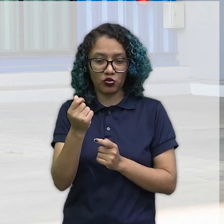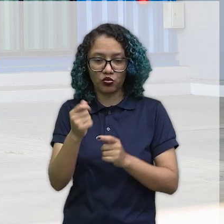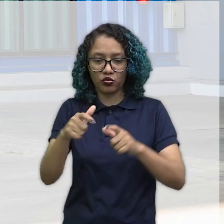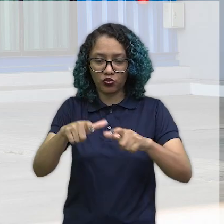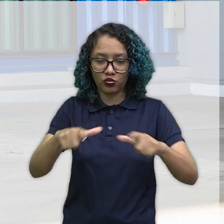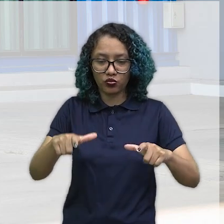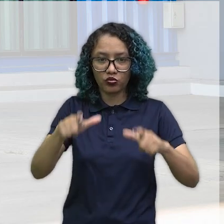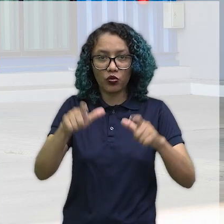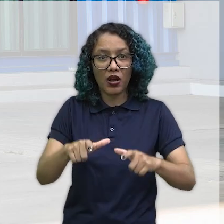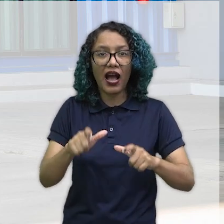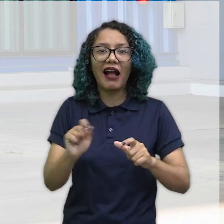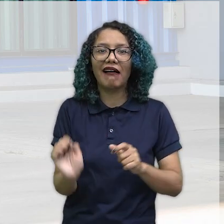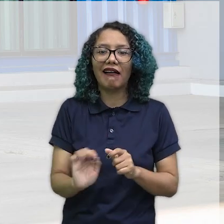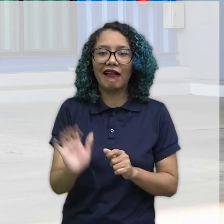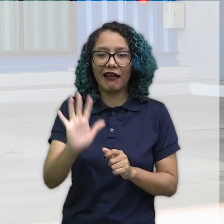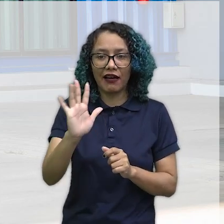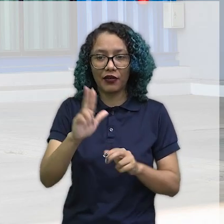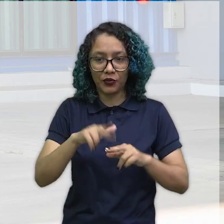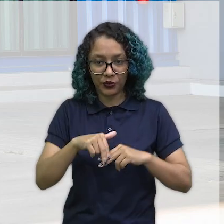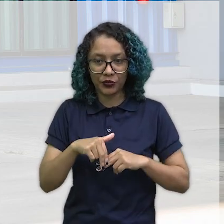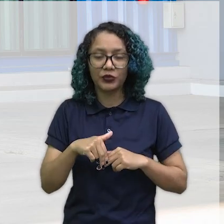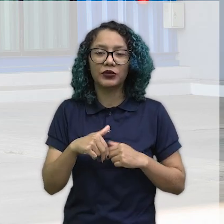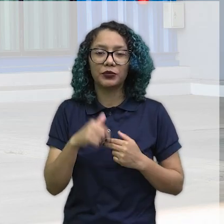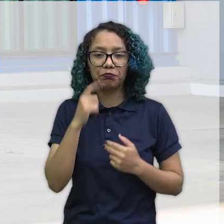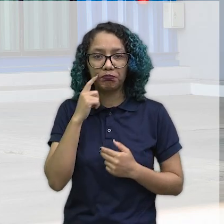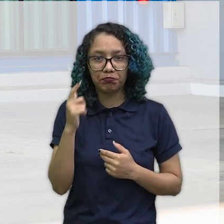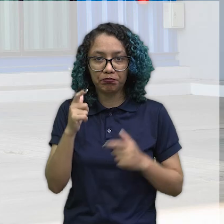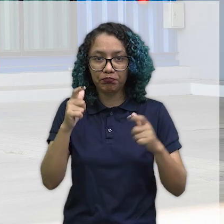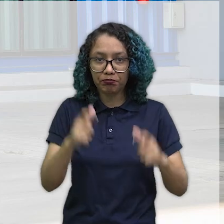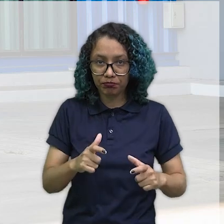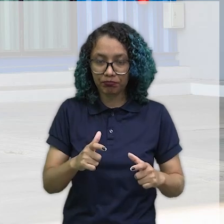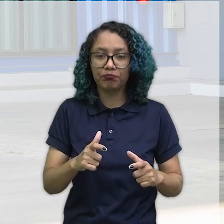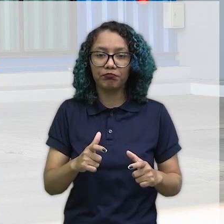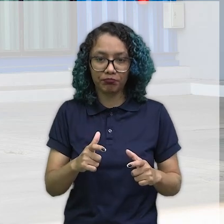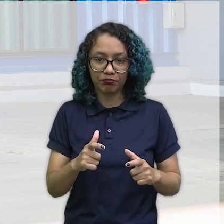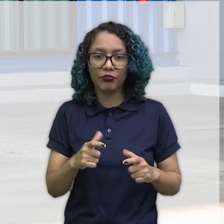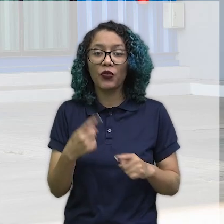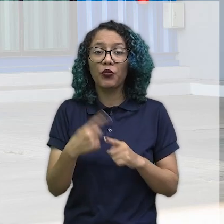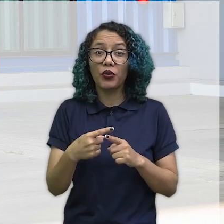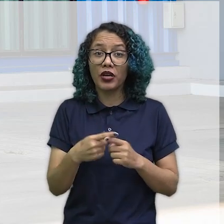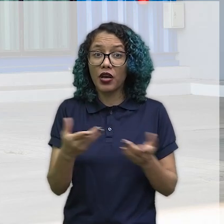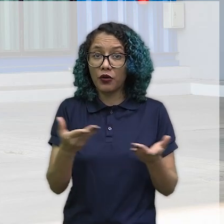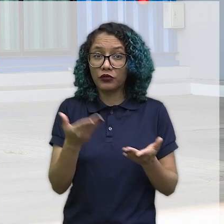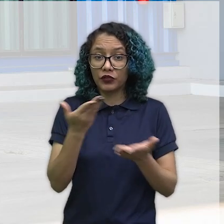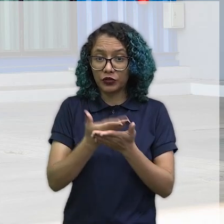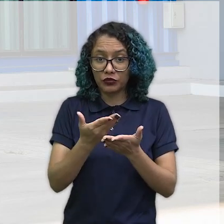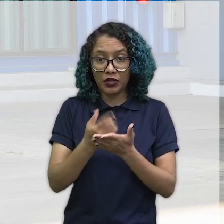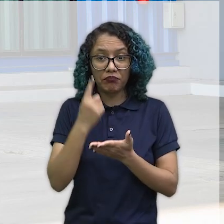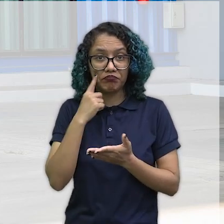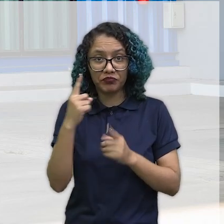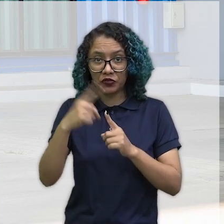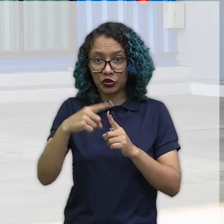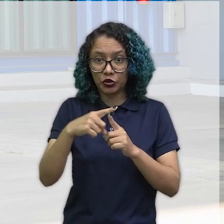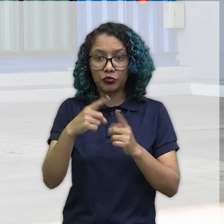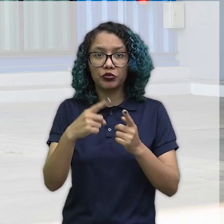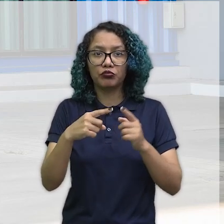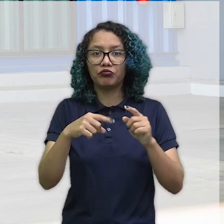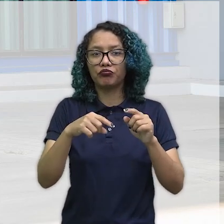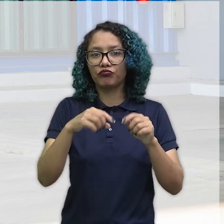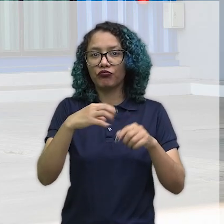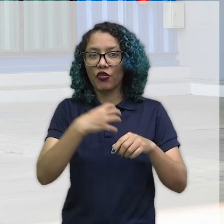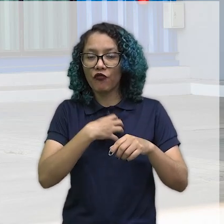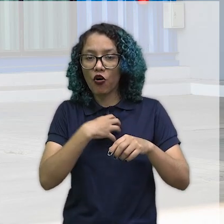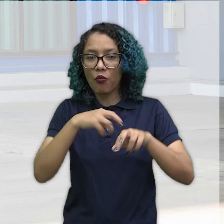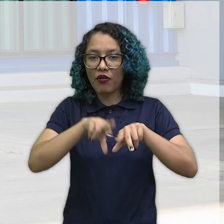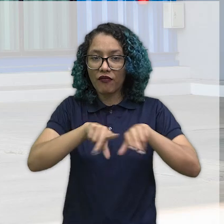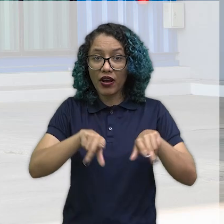altos. Então, por isso que nós estamos aqui, porque essas formas serão estudadas hoje. Em especial, o